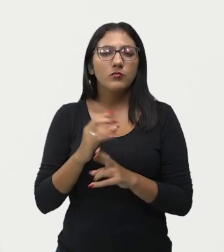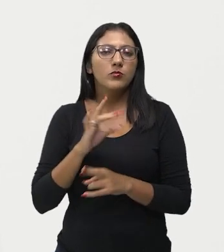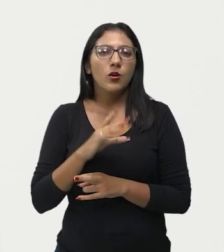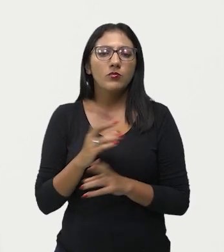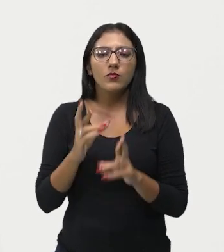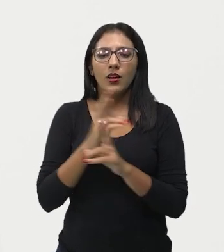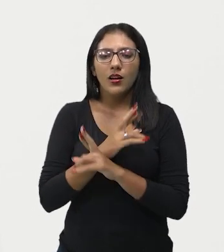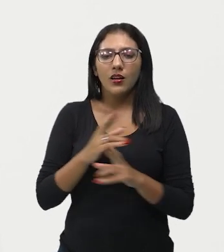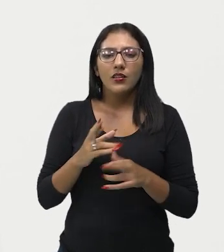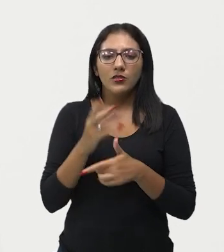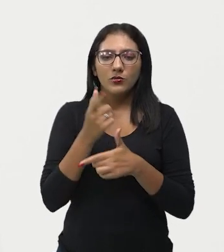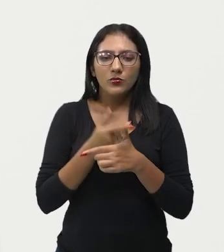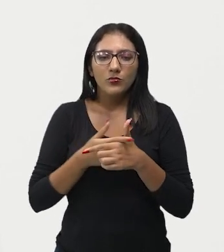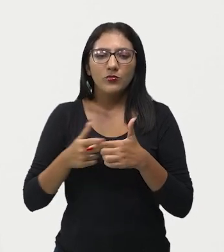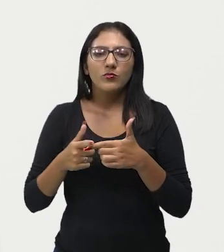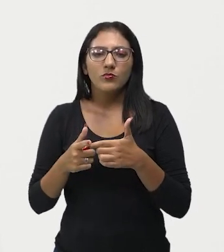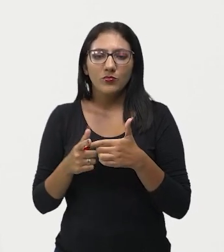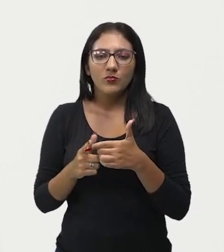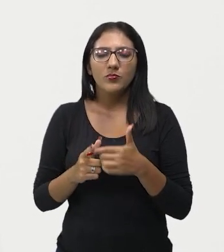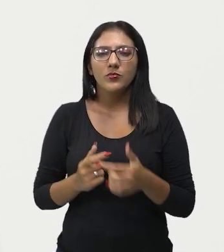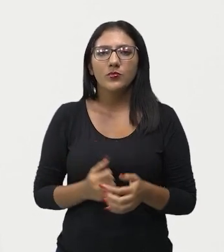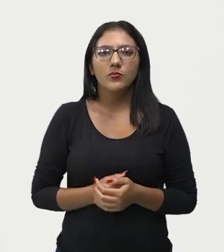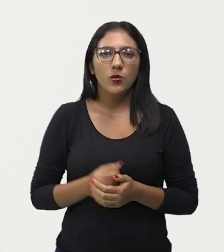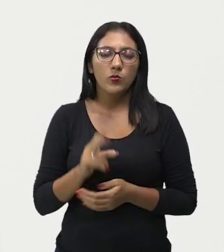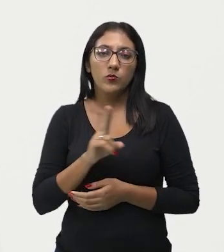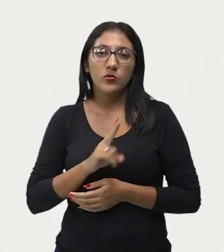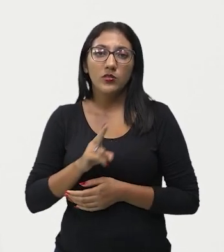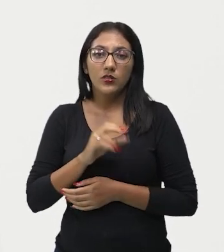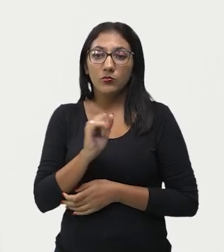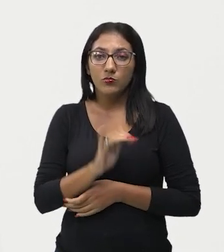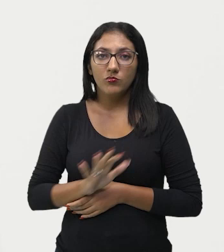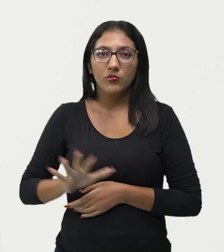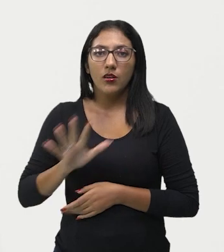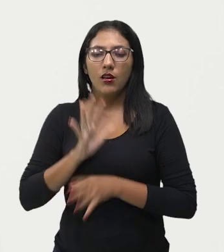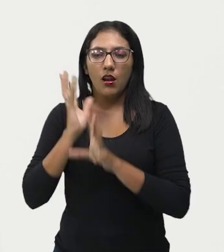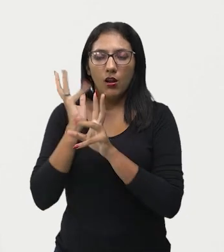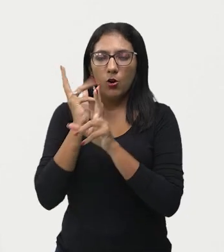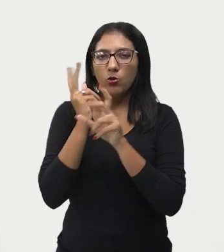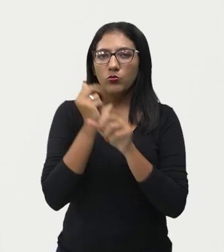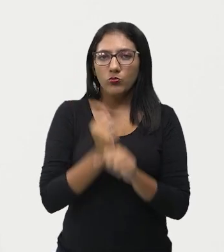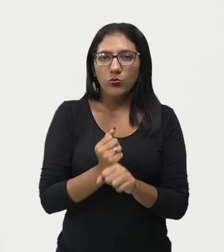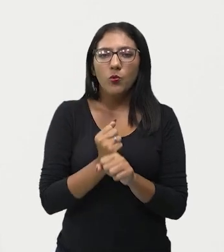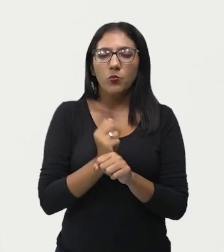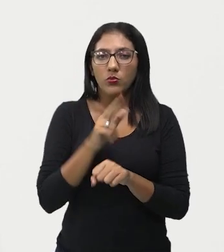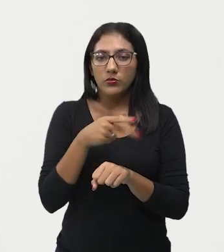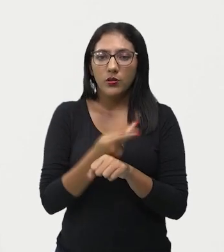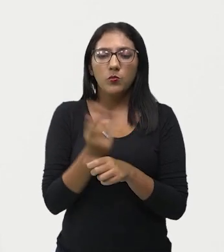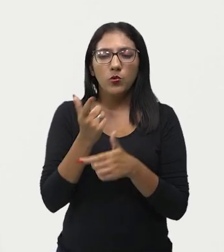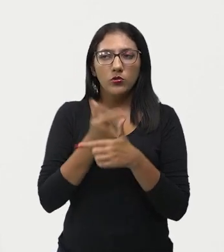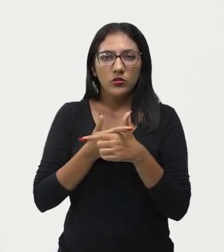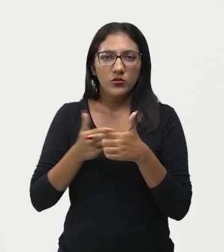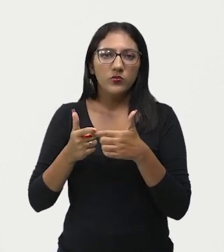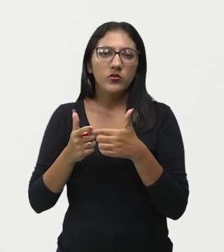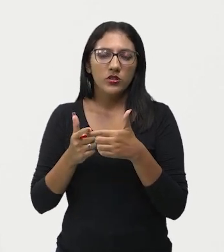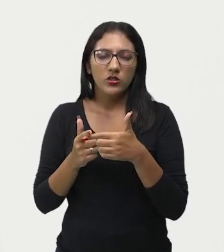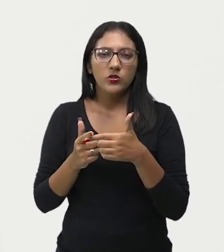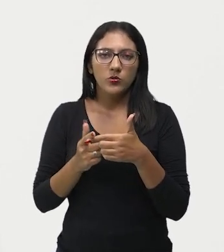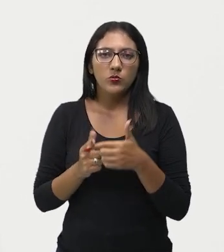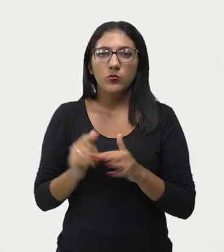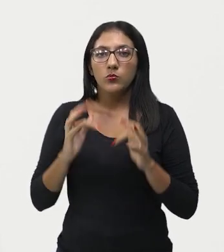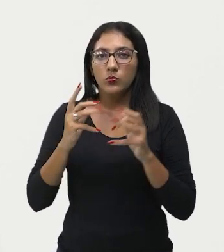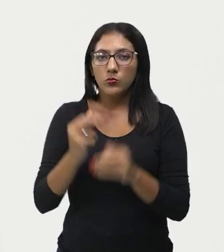relação da frequência absoluta com o todo, com o total de dados aí